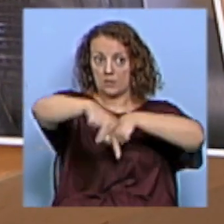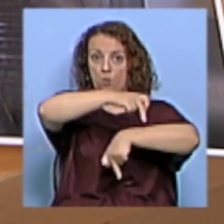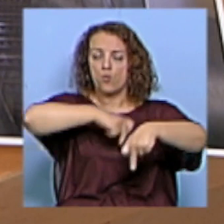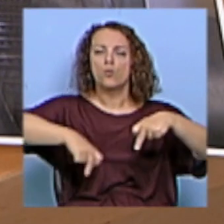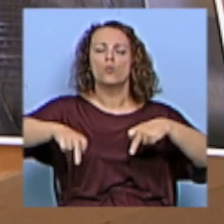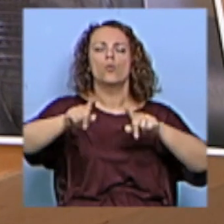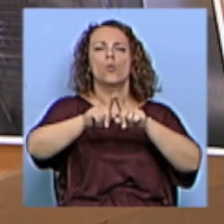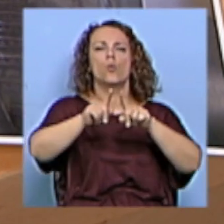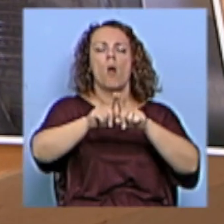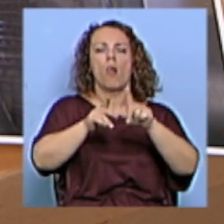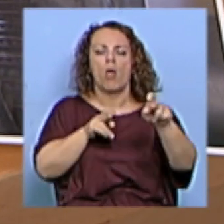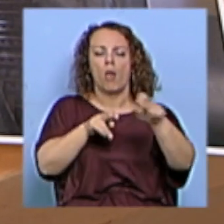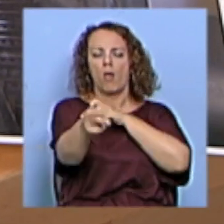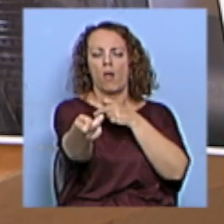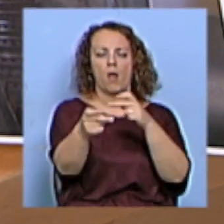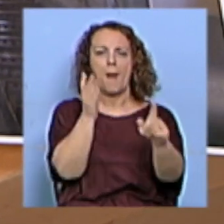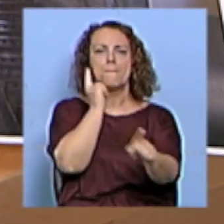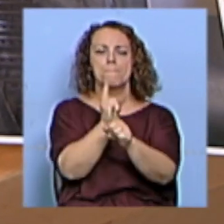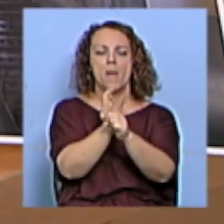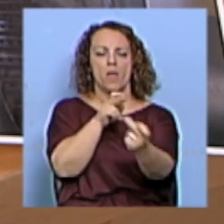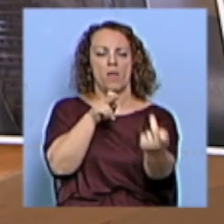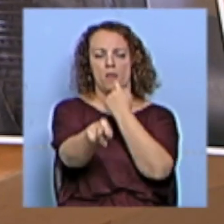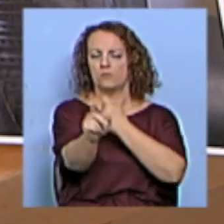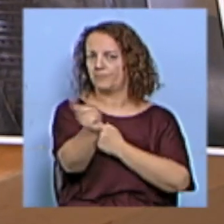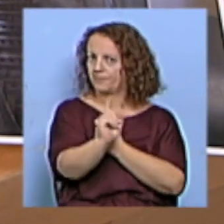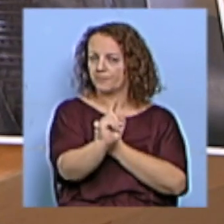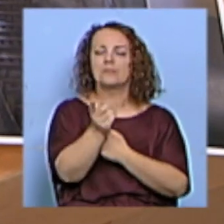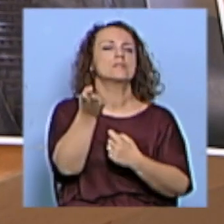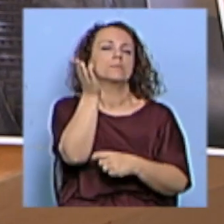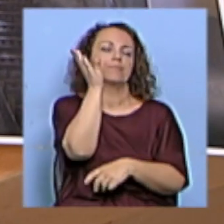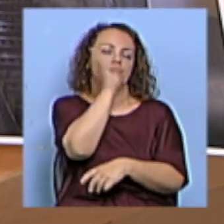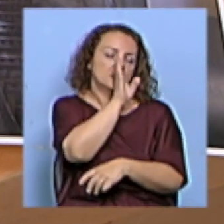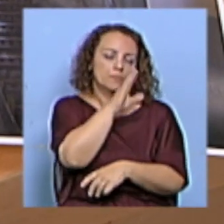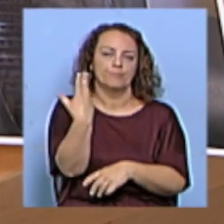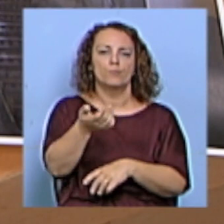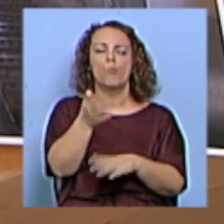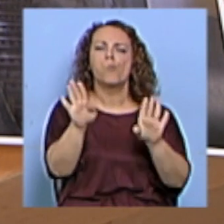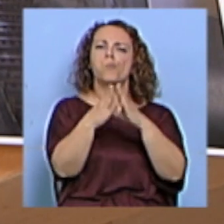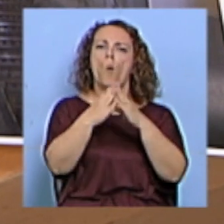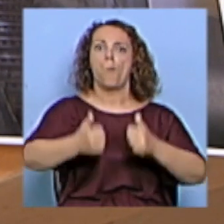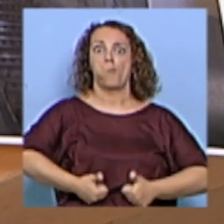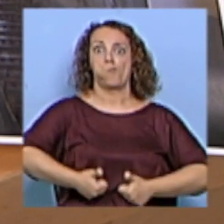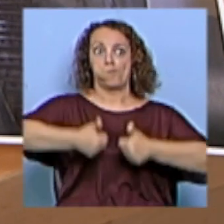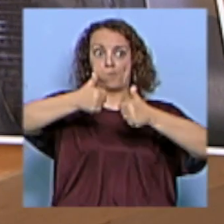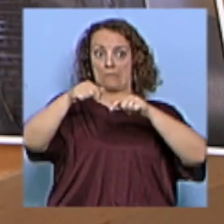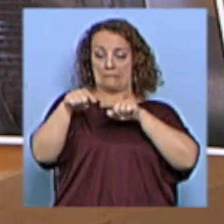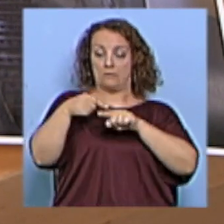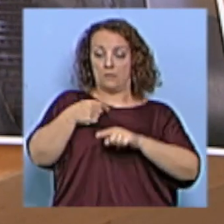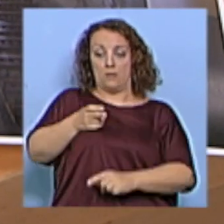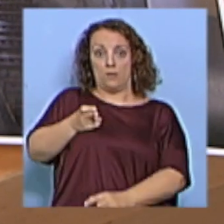sentido. Portanto, se entramos na porta principal, nós